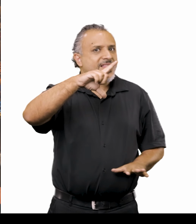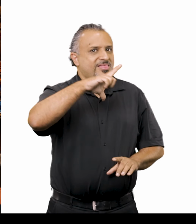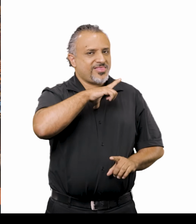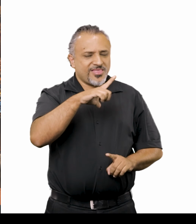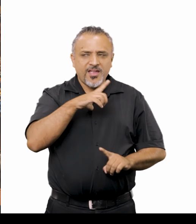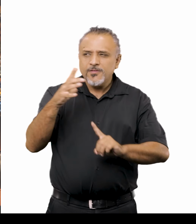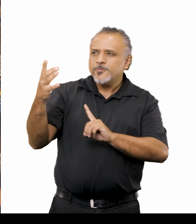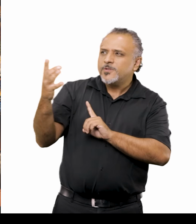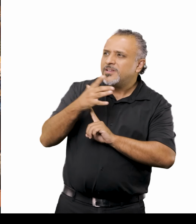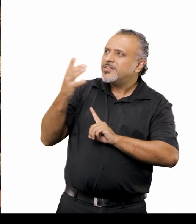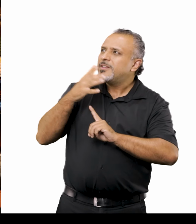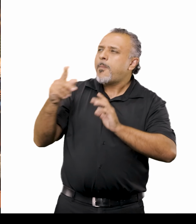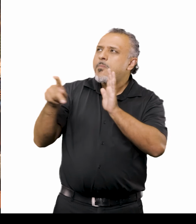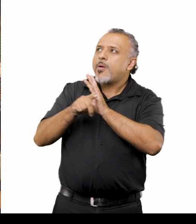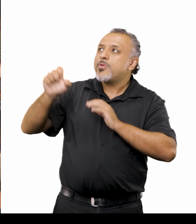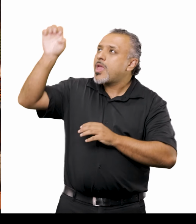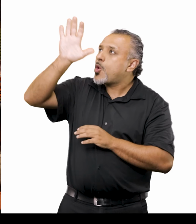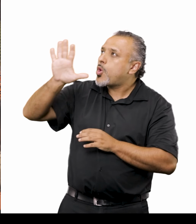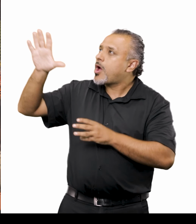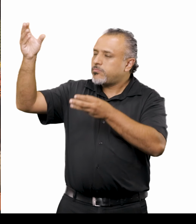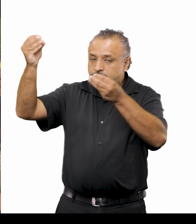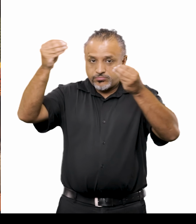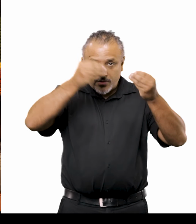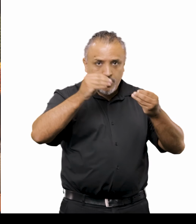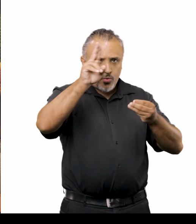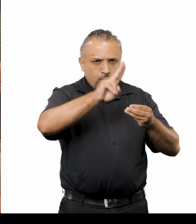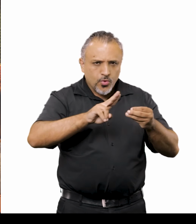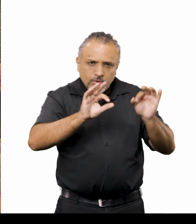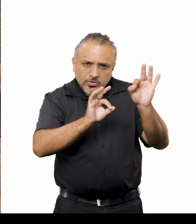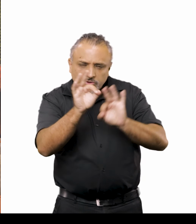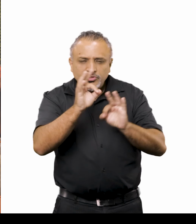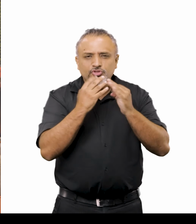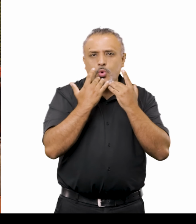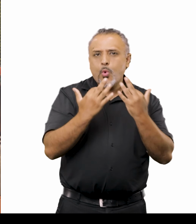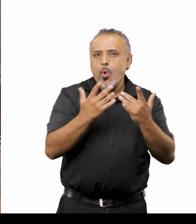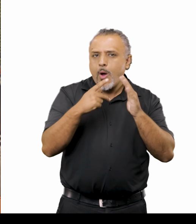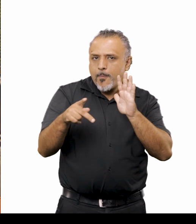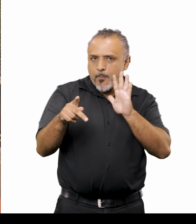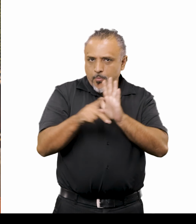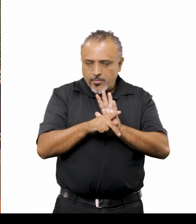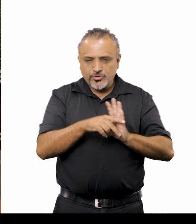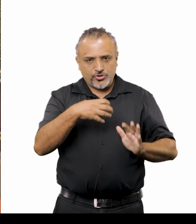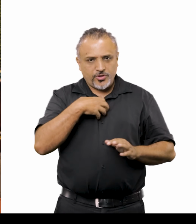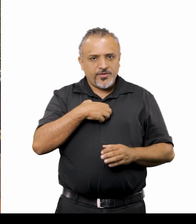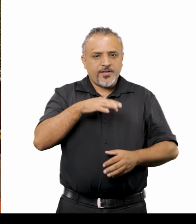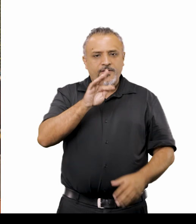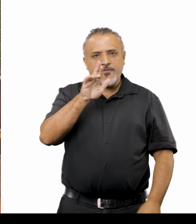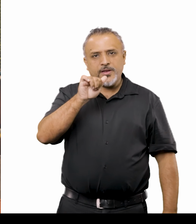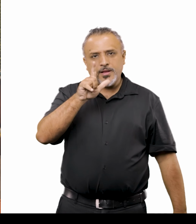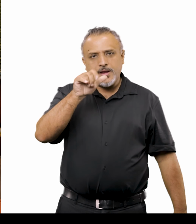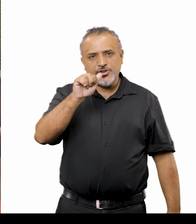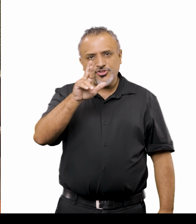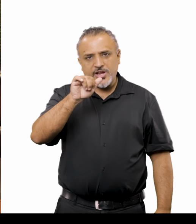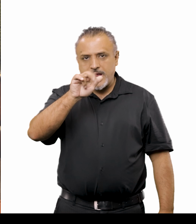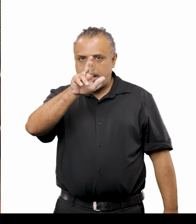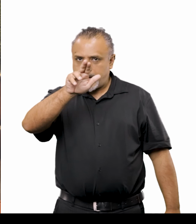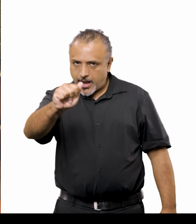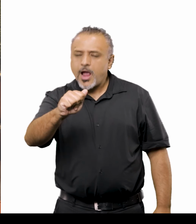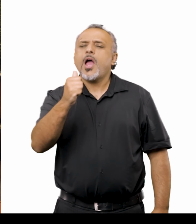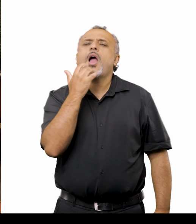ele também incorpora influências da arte moderna europeia, especialmente o uso das gradações de cor característicos de Fernand